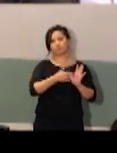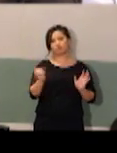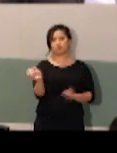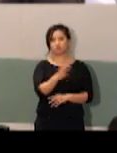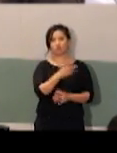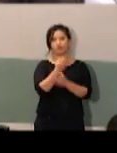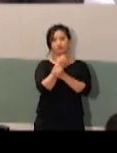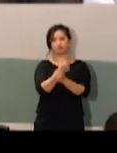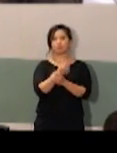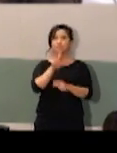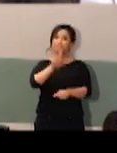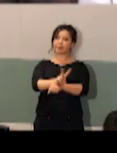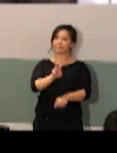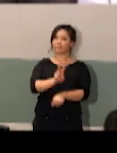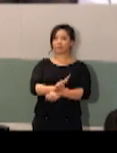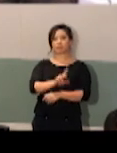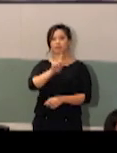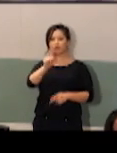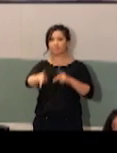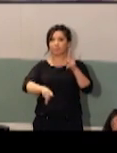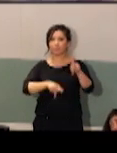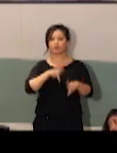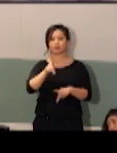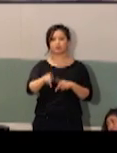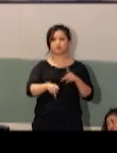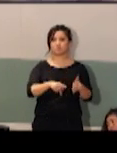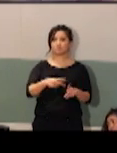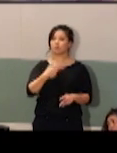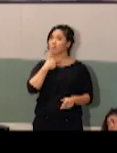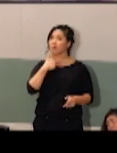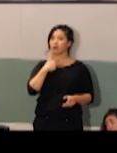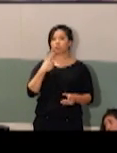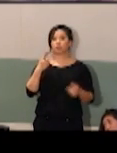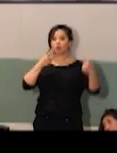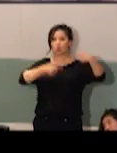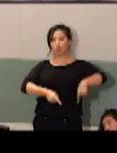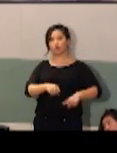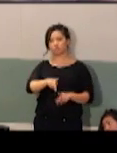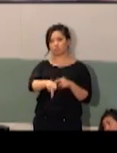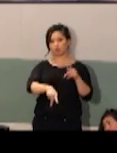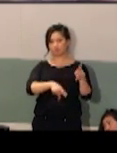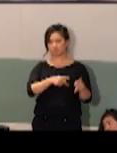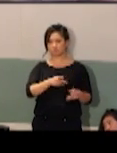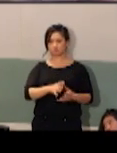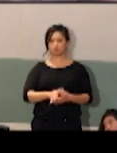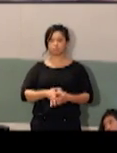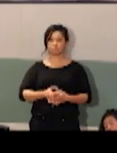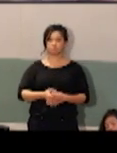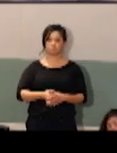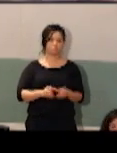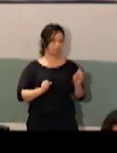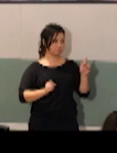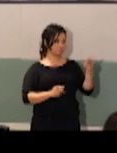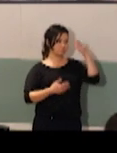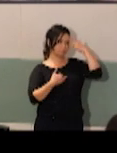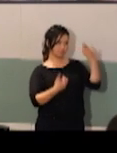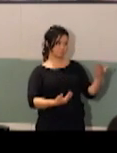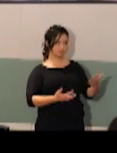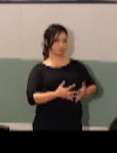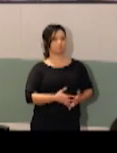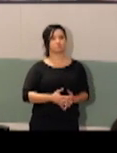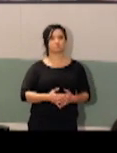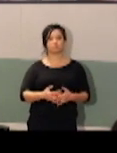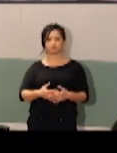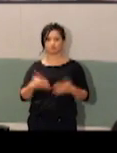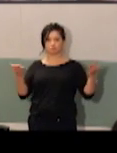para defender a população, okay, e não o contrário. Muito obrigada, candidato. O último candidato a